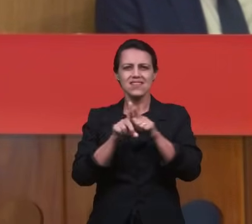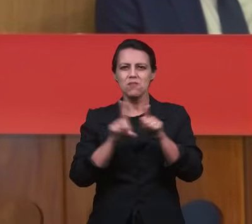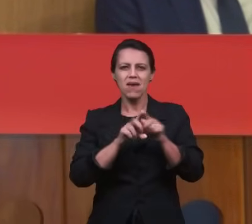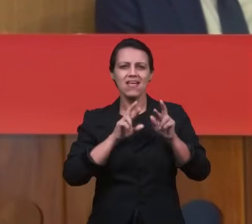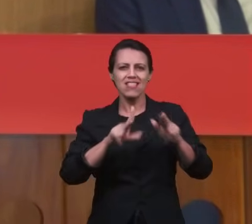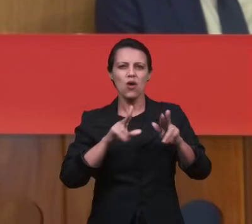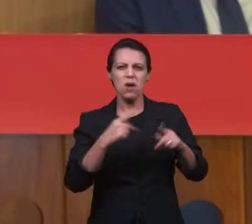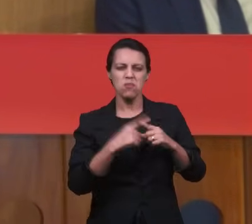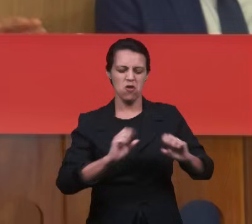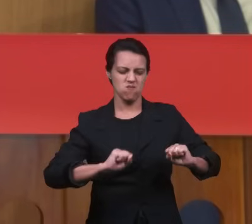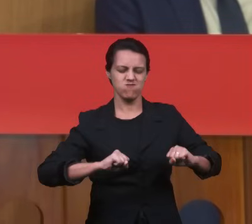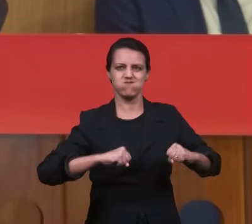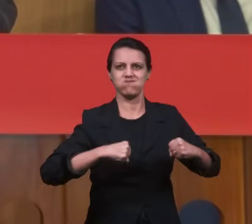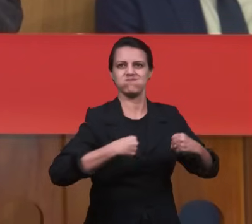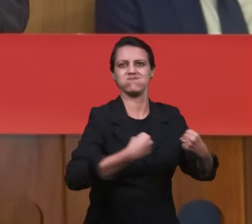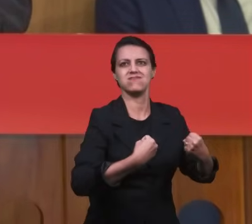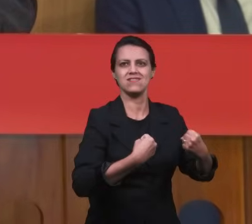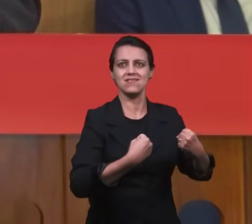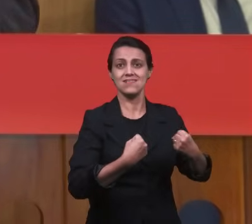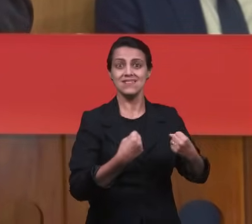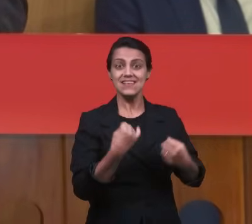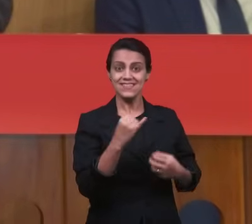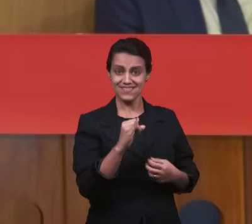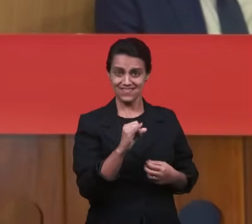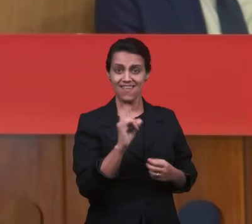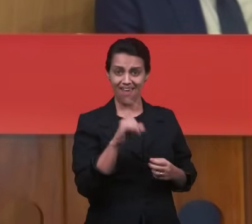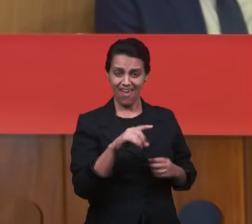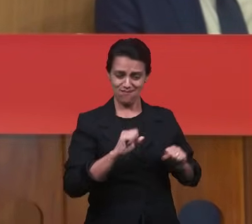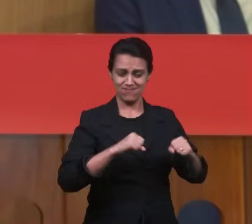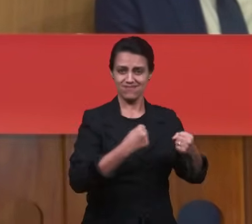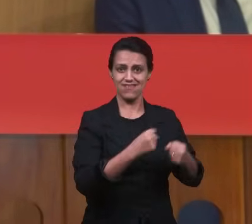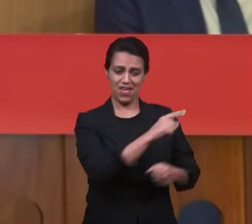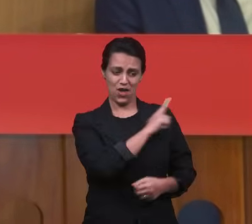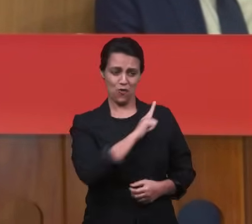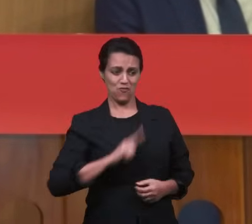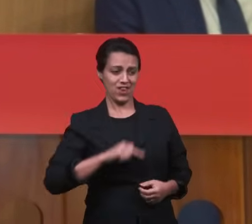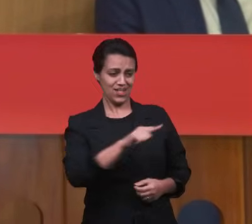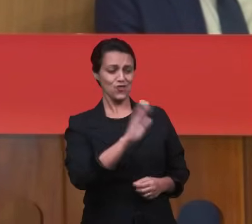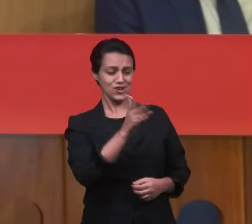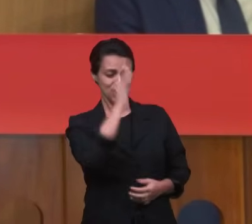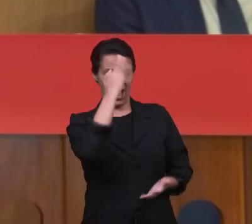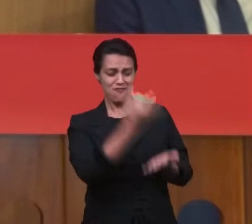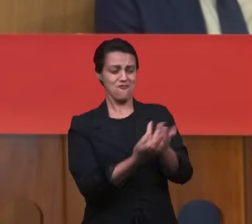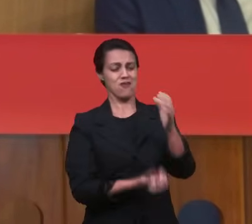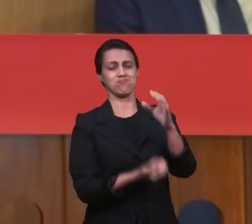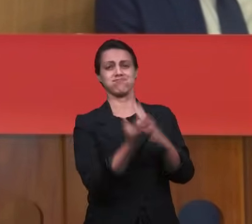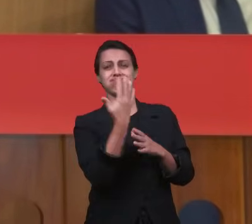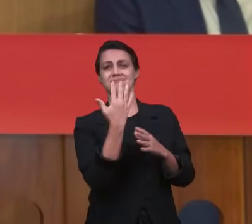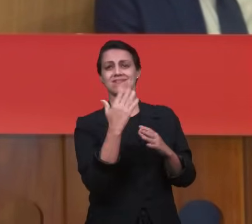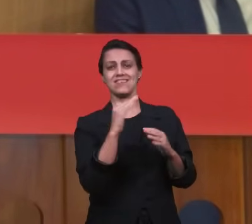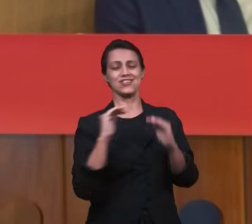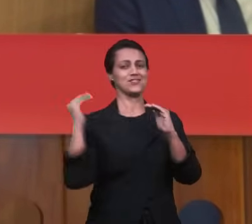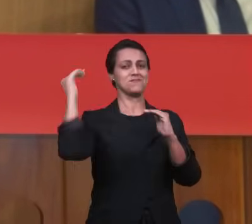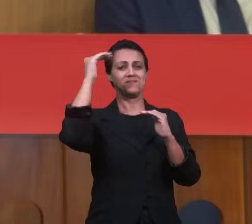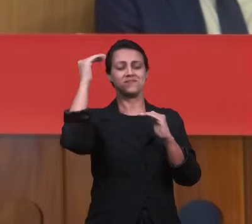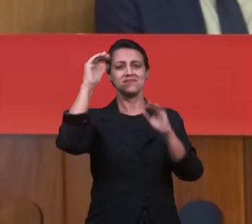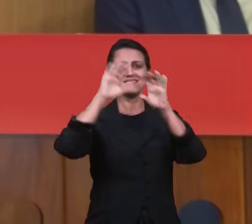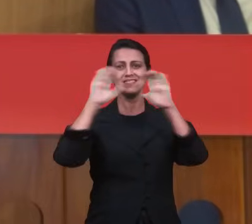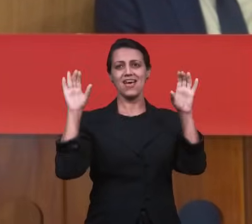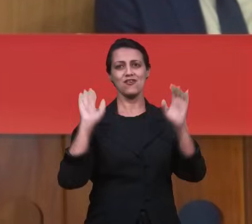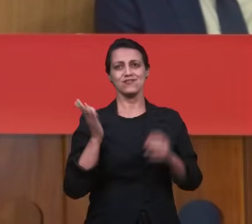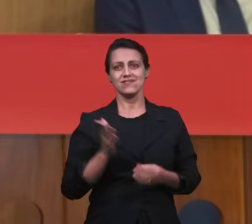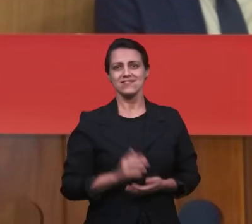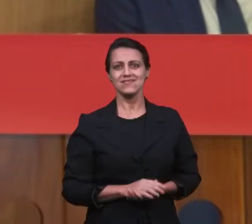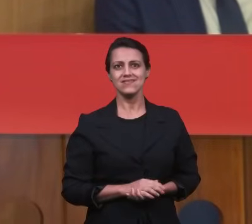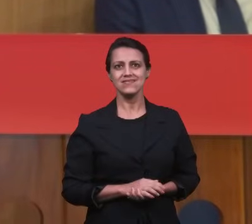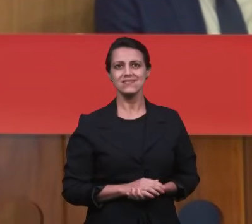obras, o nosso governador já estava no céu. E os prefeitos presentes aqui, Pasolini e outros estão aqui. E tantas